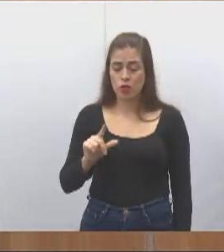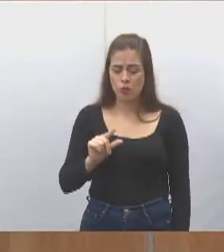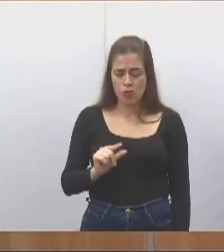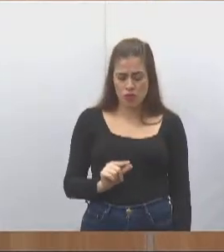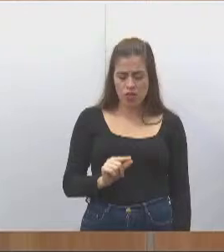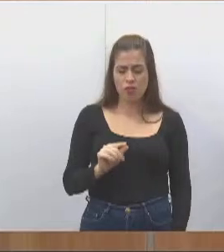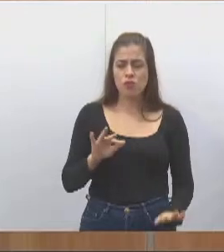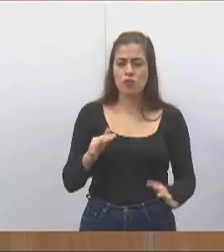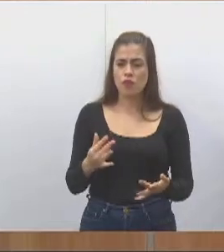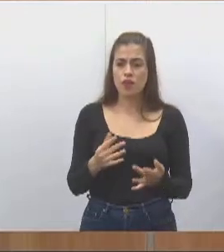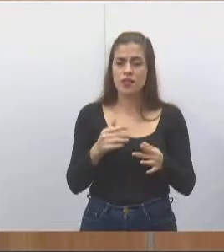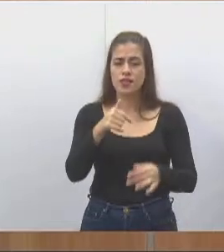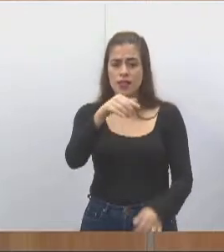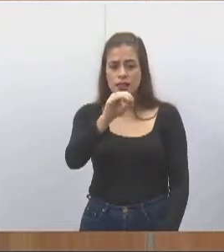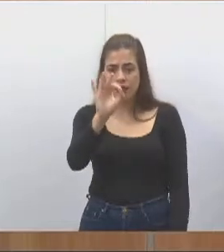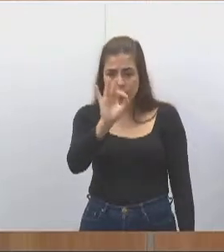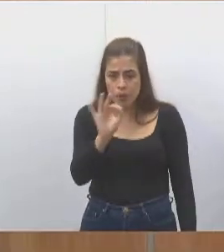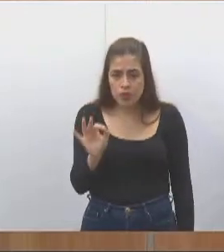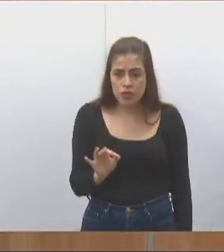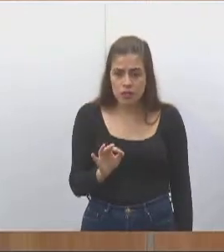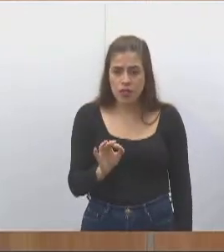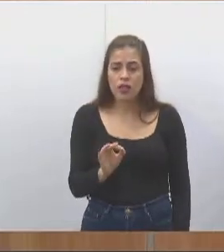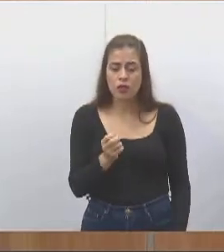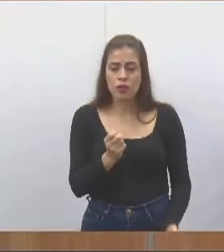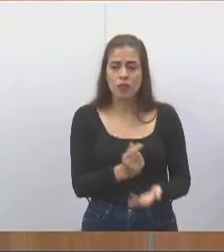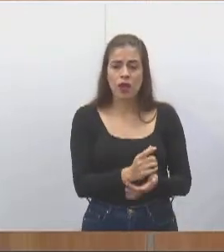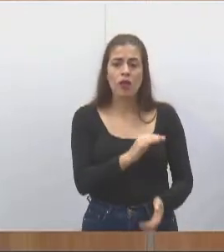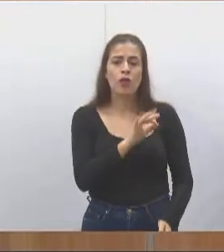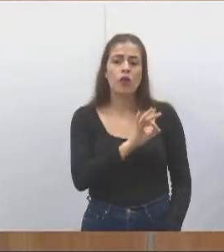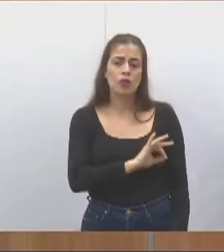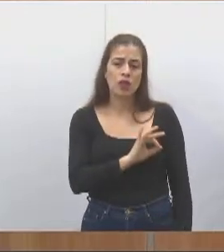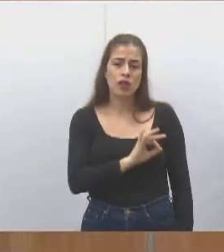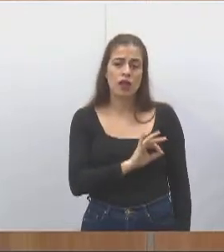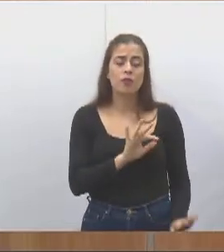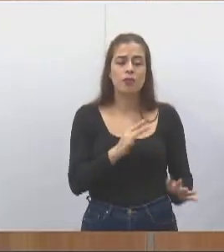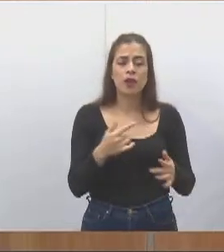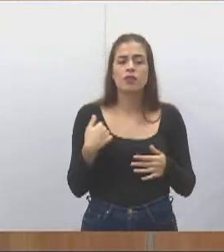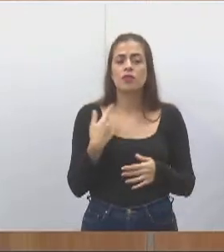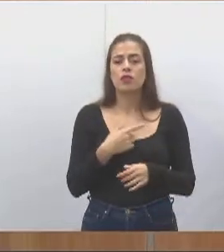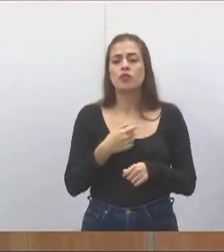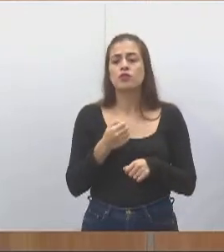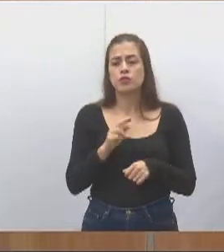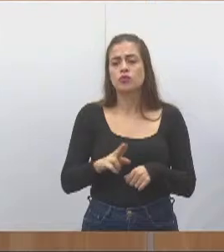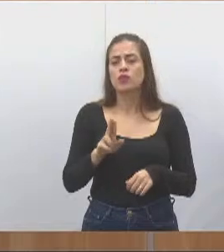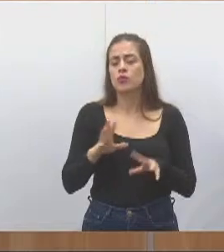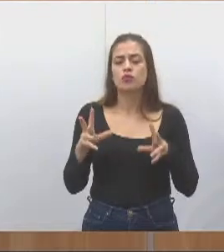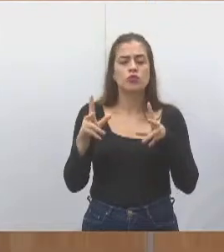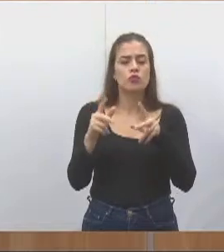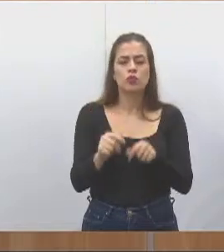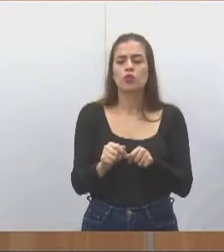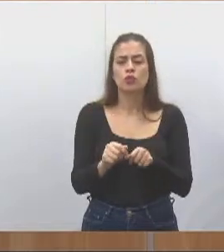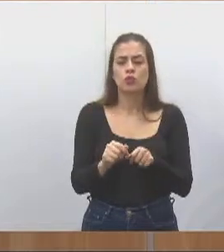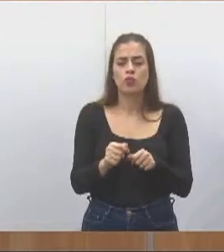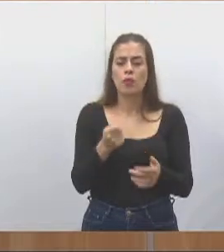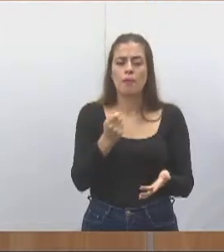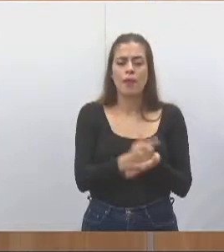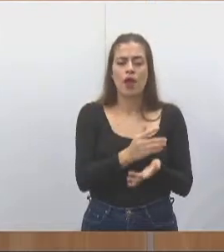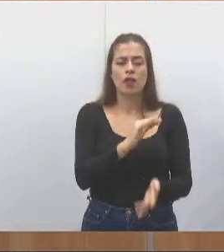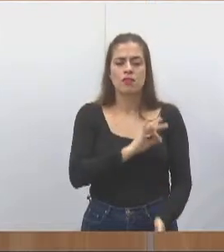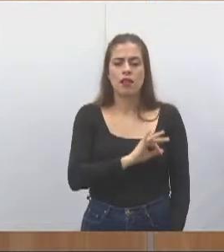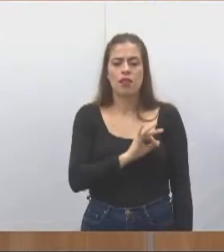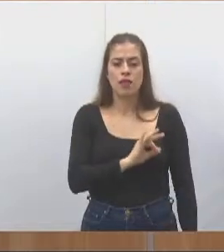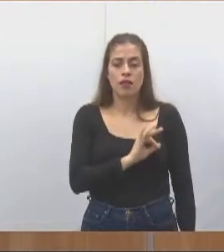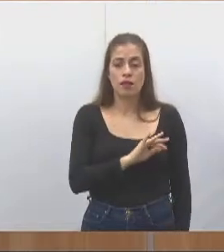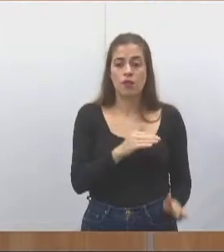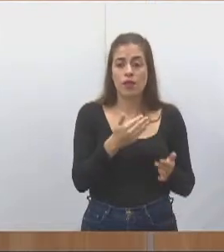constitucional de 70% que deve ser gasto com folha, mas aqui a gente acaba gastando quase tudo com folha. Então, esse déficit do